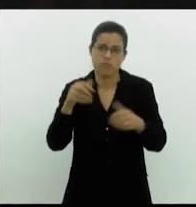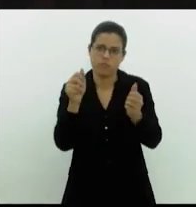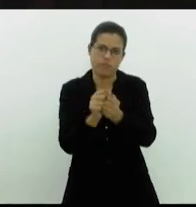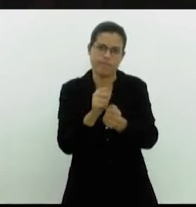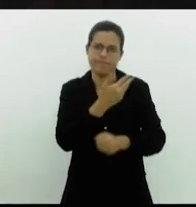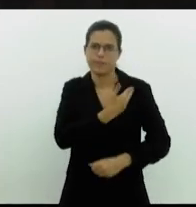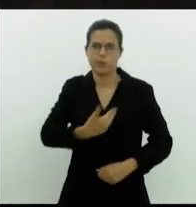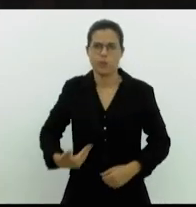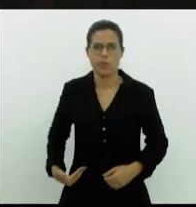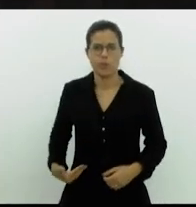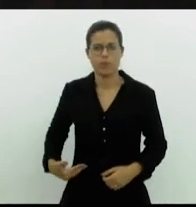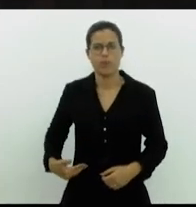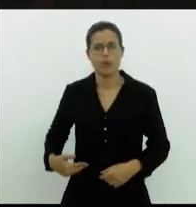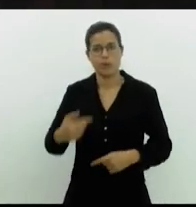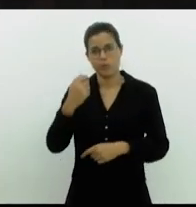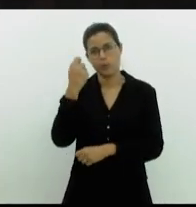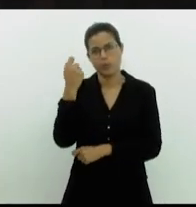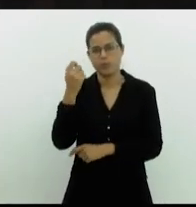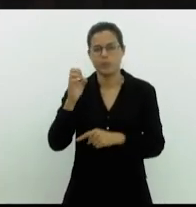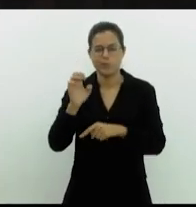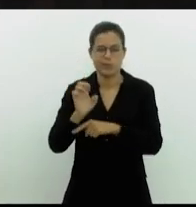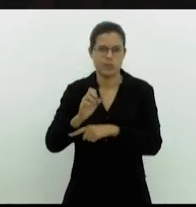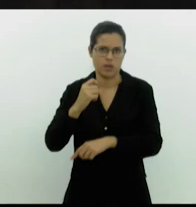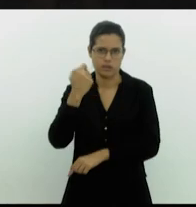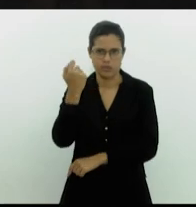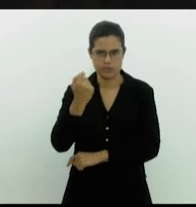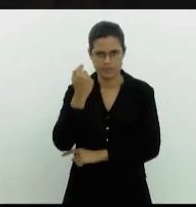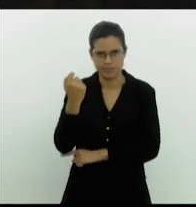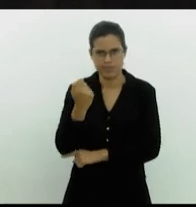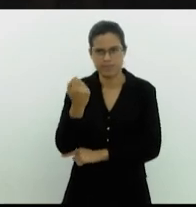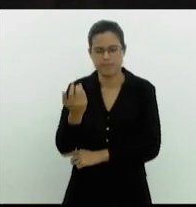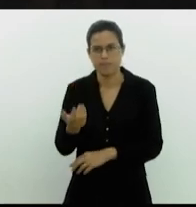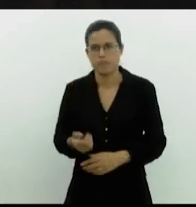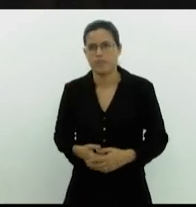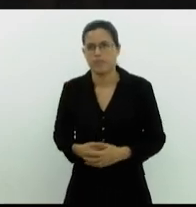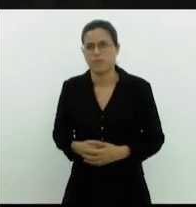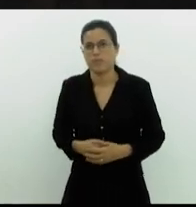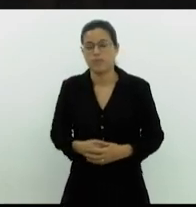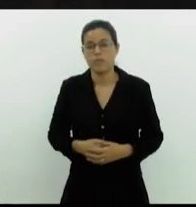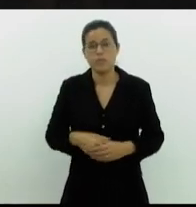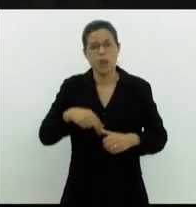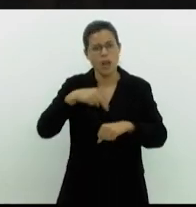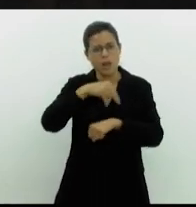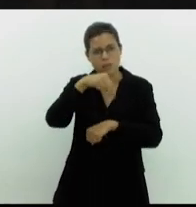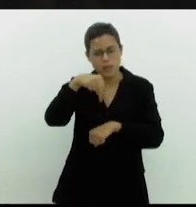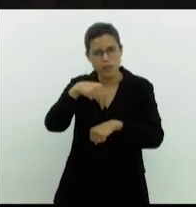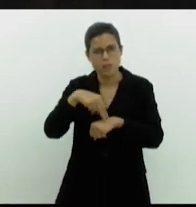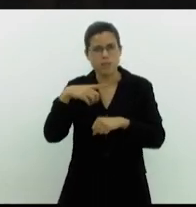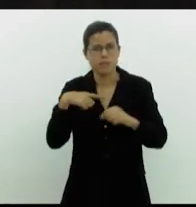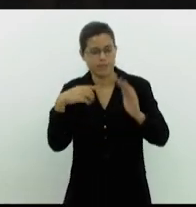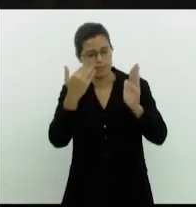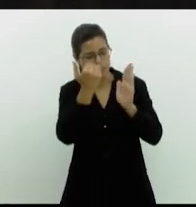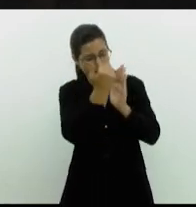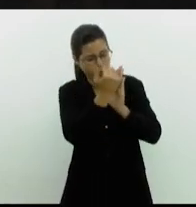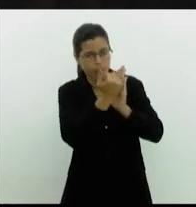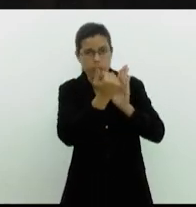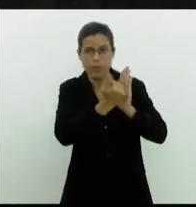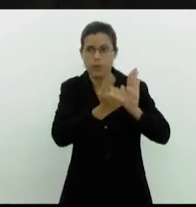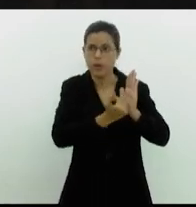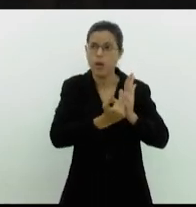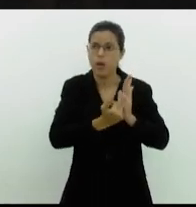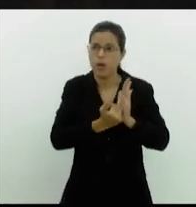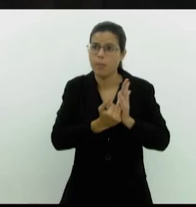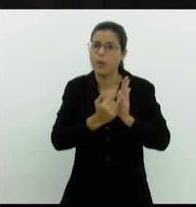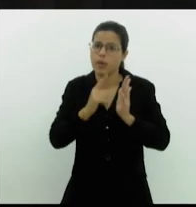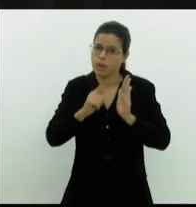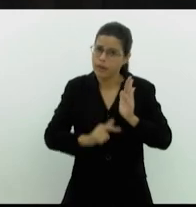governo do Rio Grande do Sul. E a União tem um programa que se dispõe a fazer isso, que é o próprio